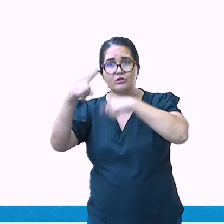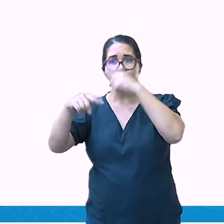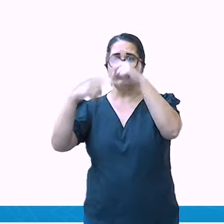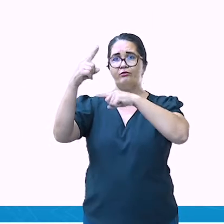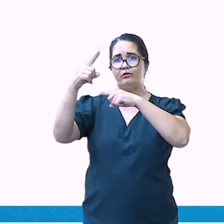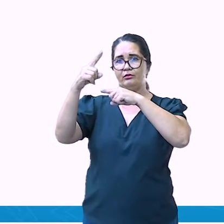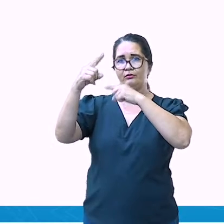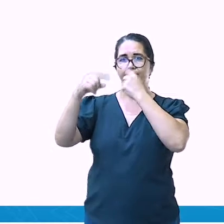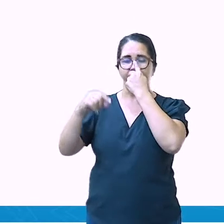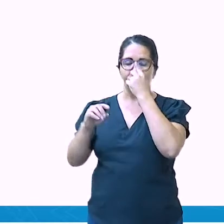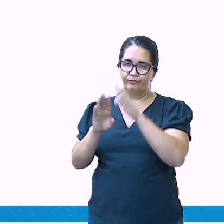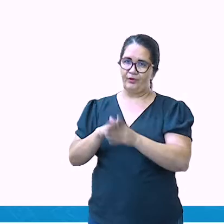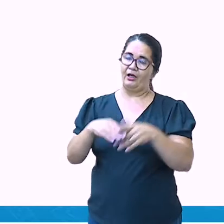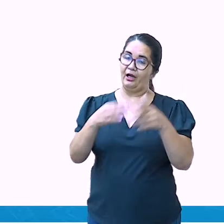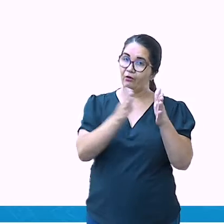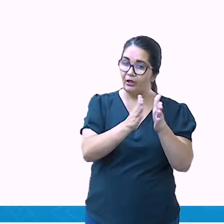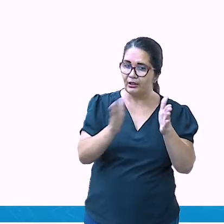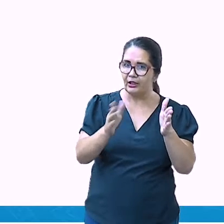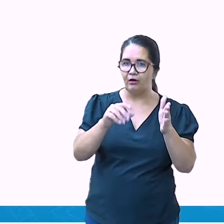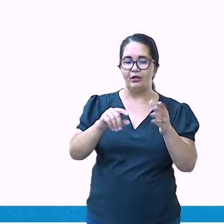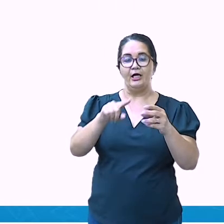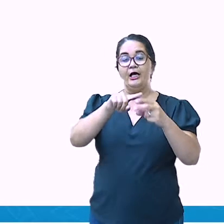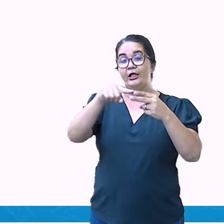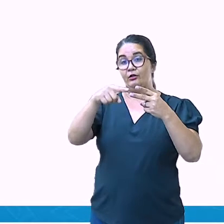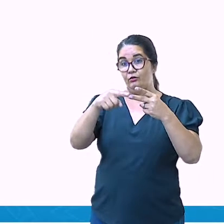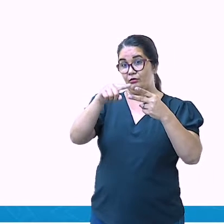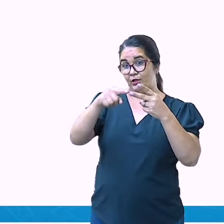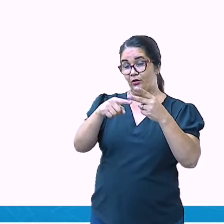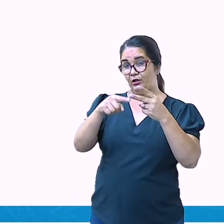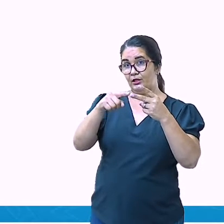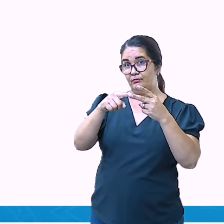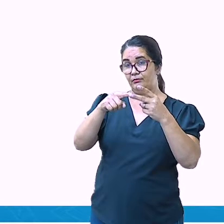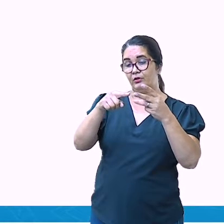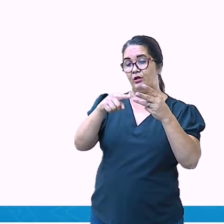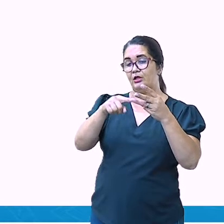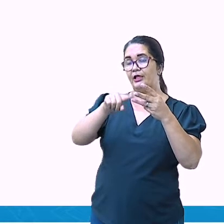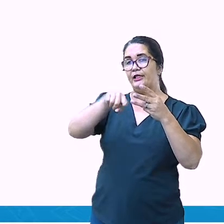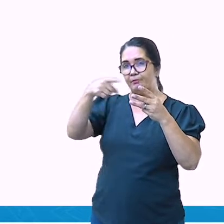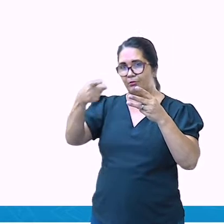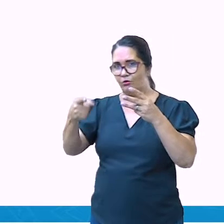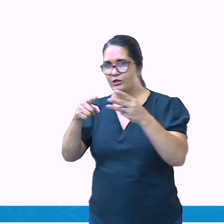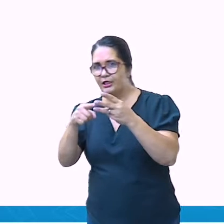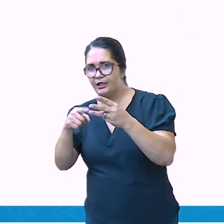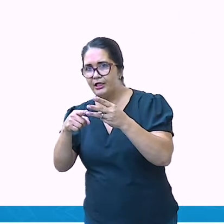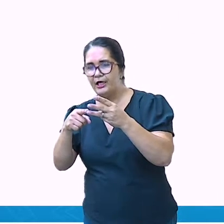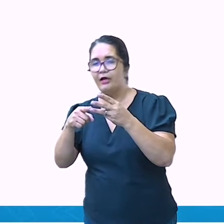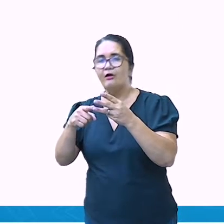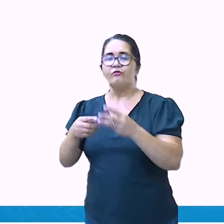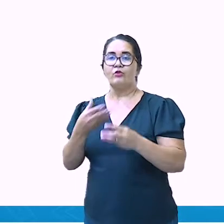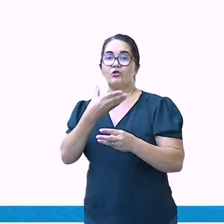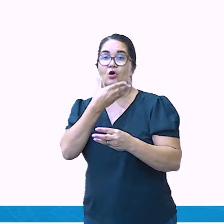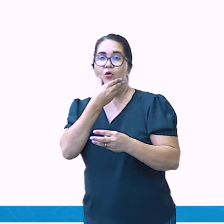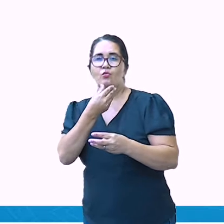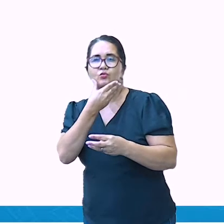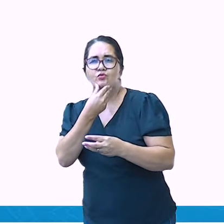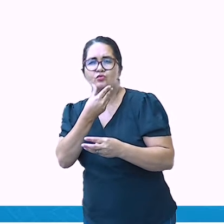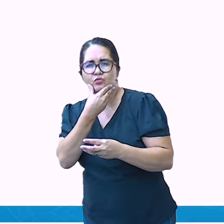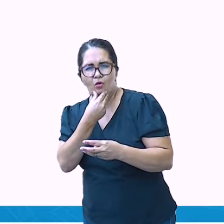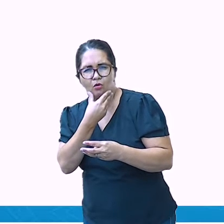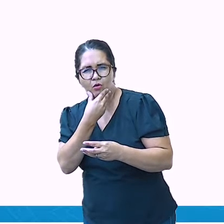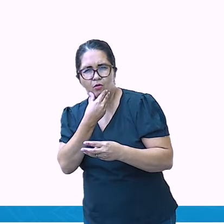açúcar, veio lá para a questão dos bandeirantes. Os bandeirantes, eles iam